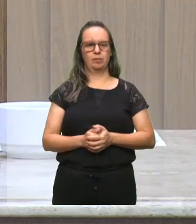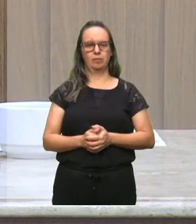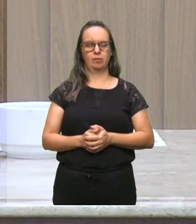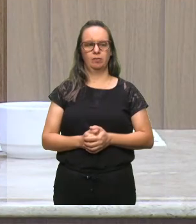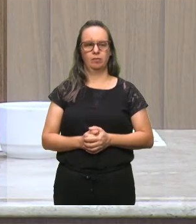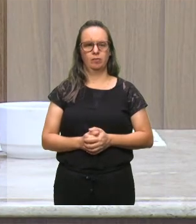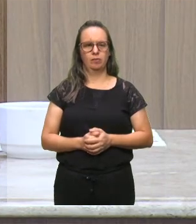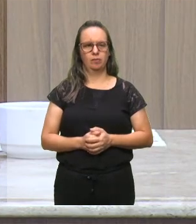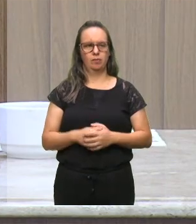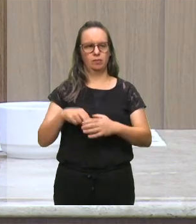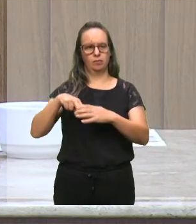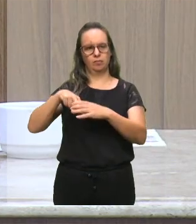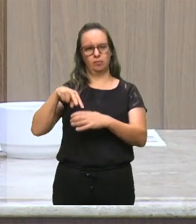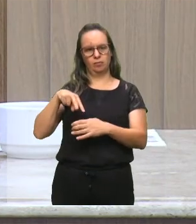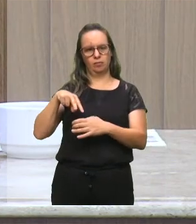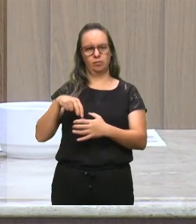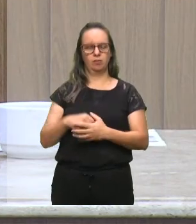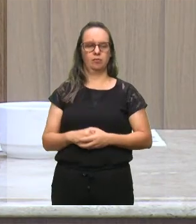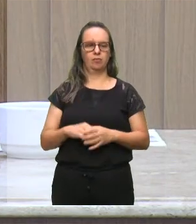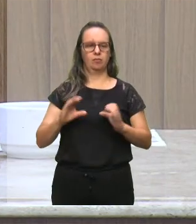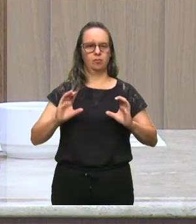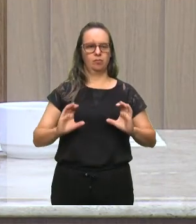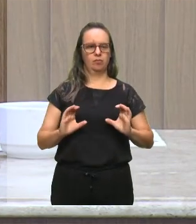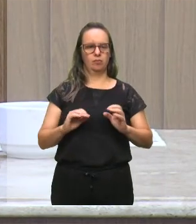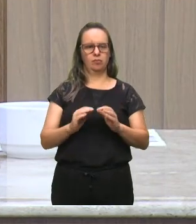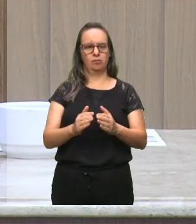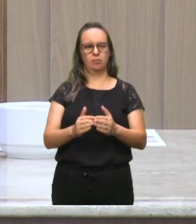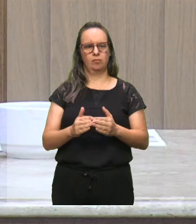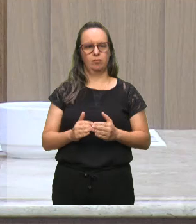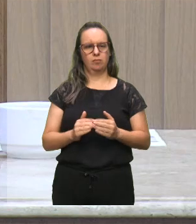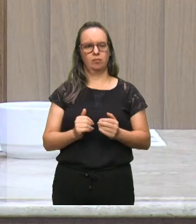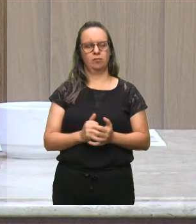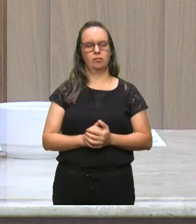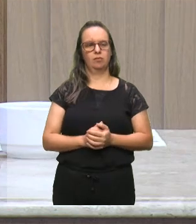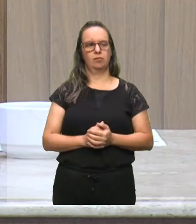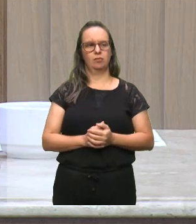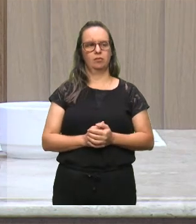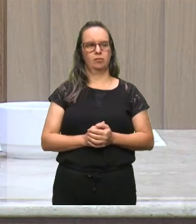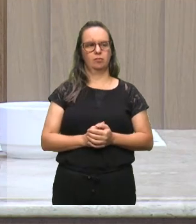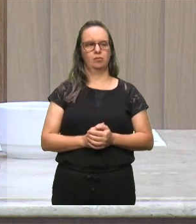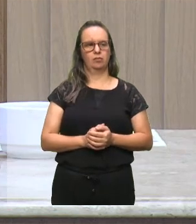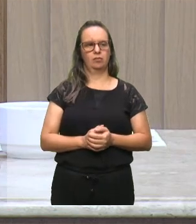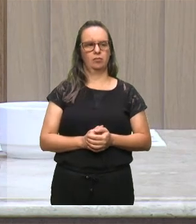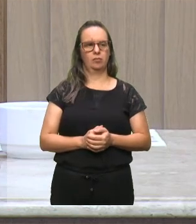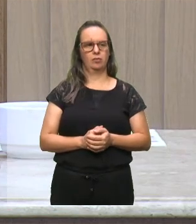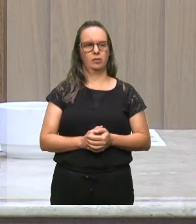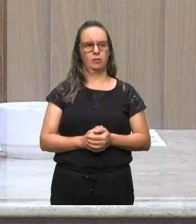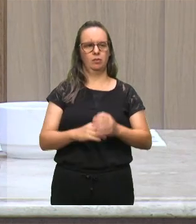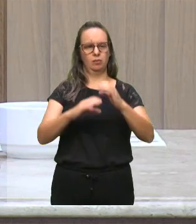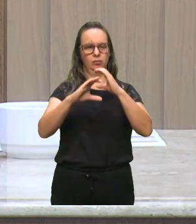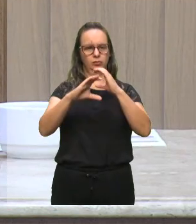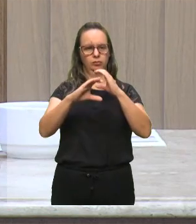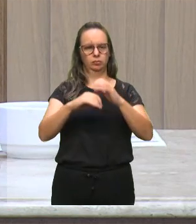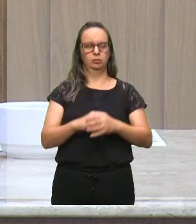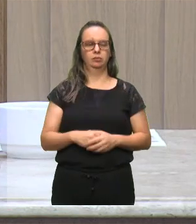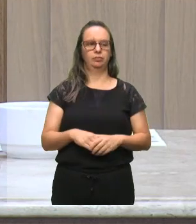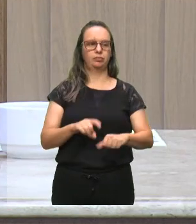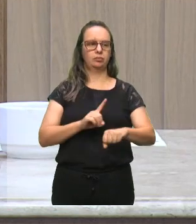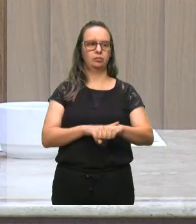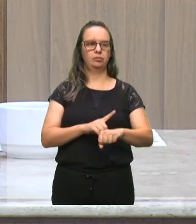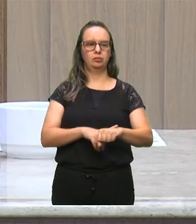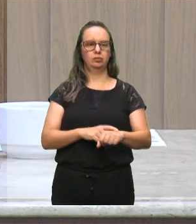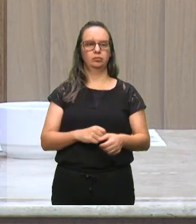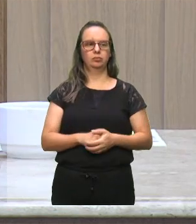da palavra que será feito pelos cidadãos que se inscreveram previamente. E, com isso, também comunico que o prazo para formular as perguntas